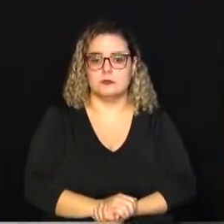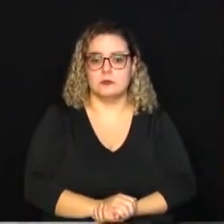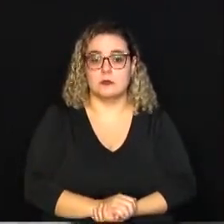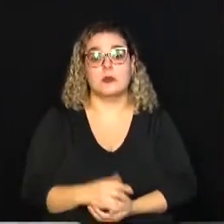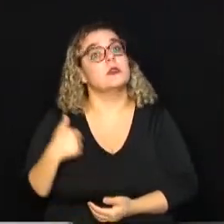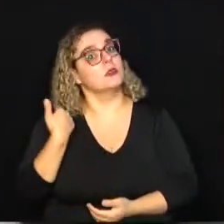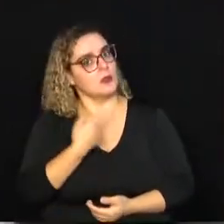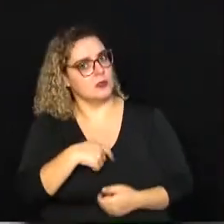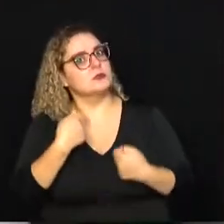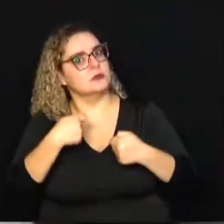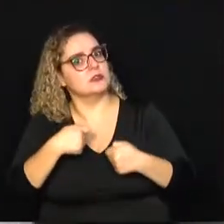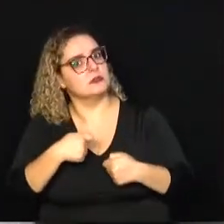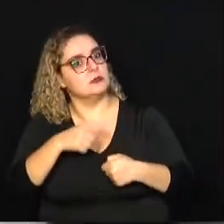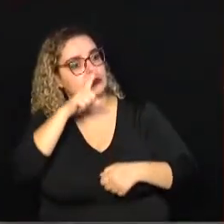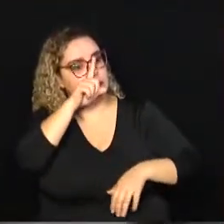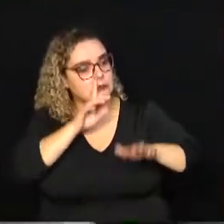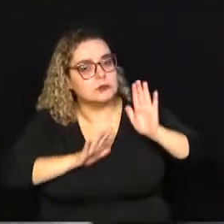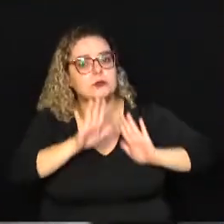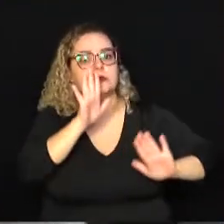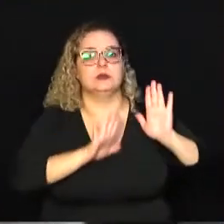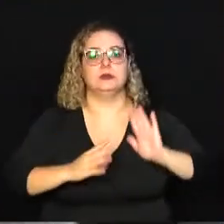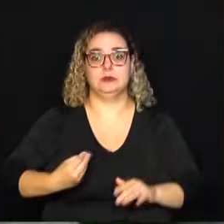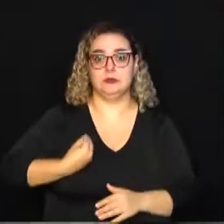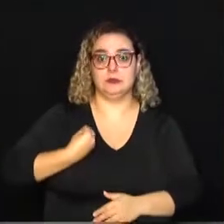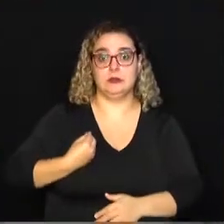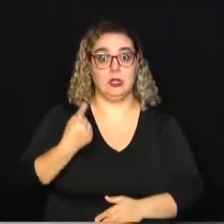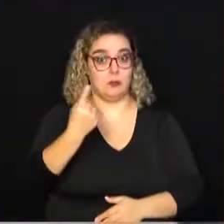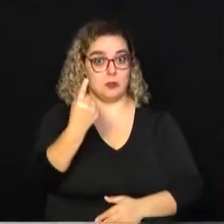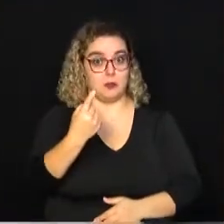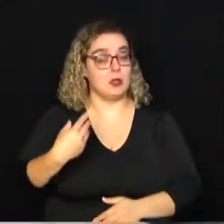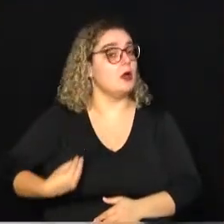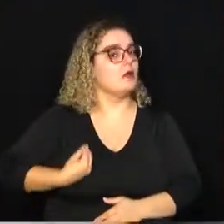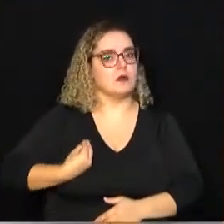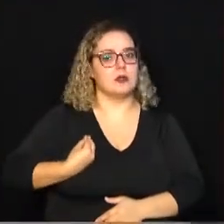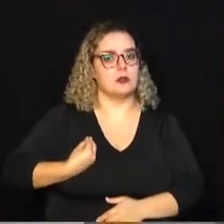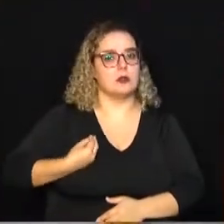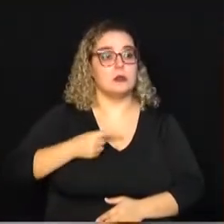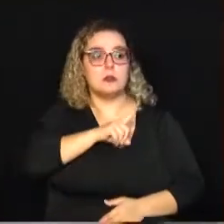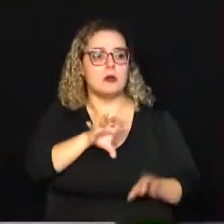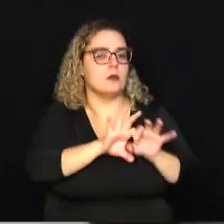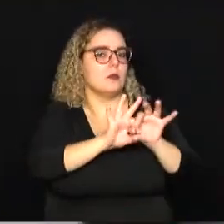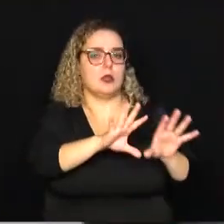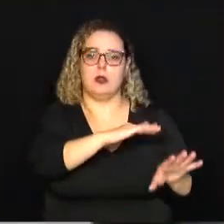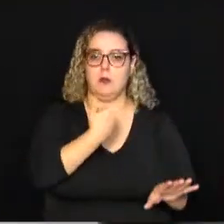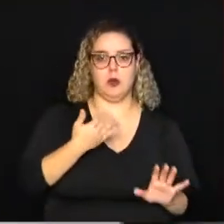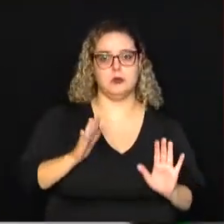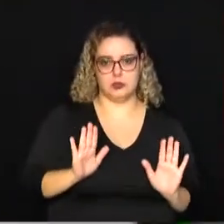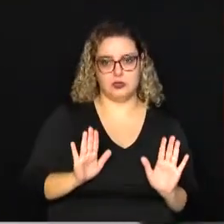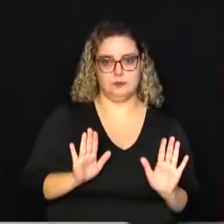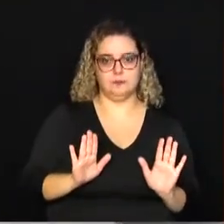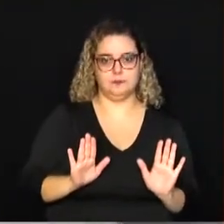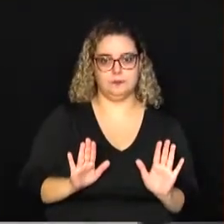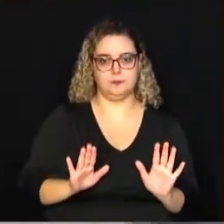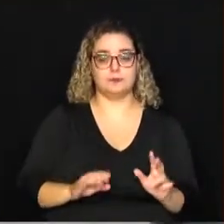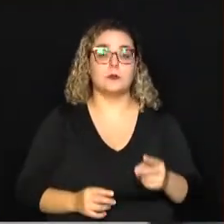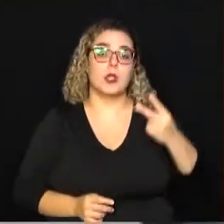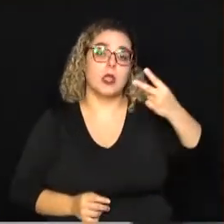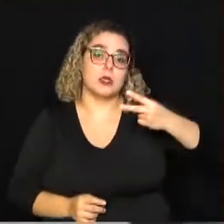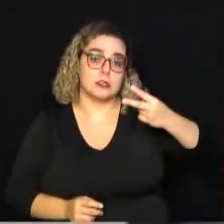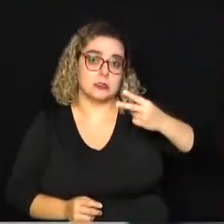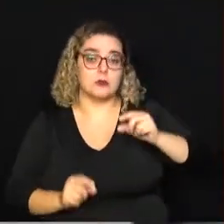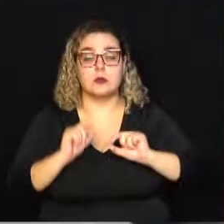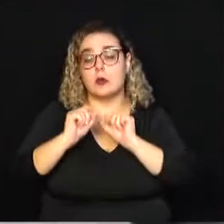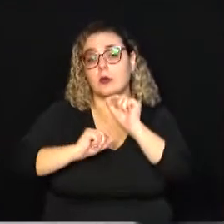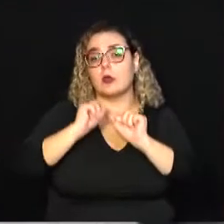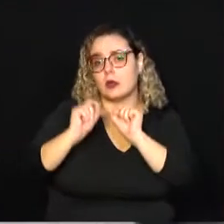preservar a vida das pessoas. Essa é a primeira tarefa, a vida, não permite a morte. A segunda questão, então, é,